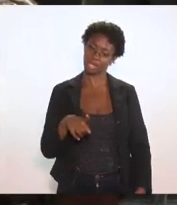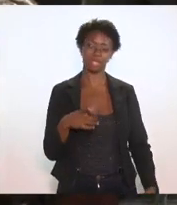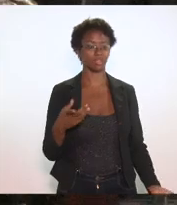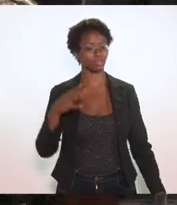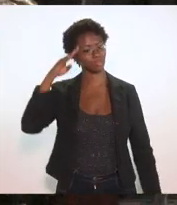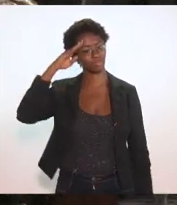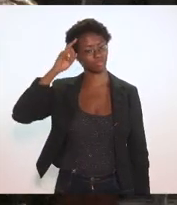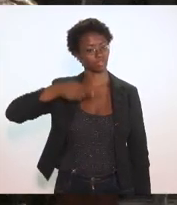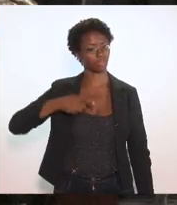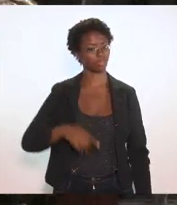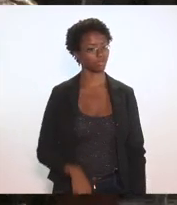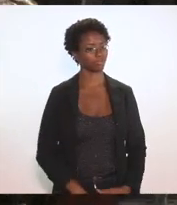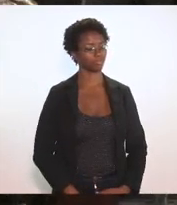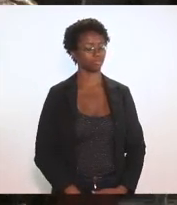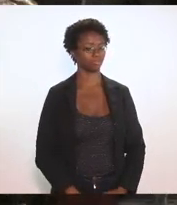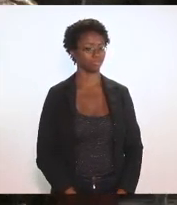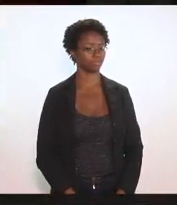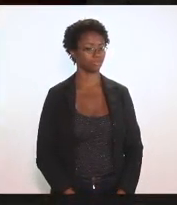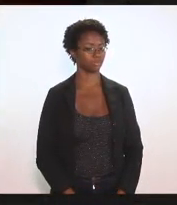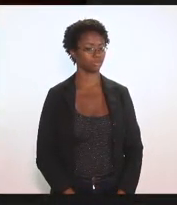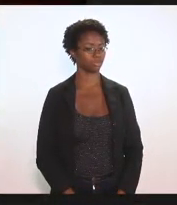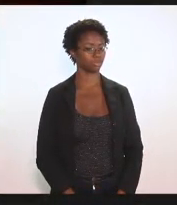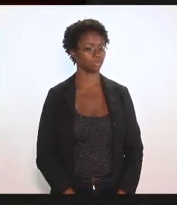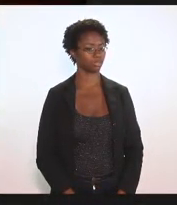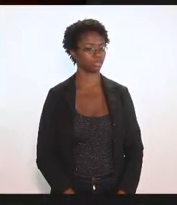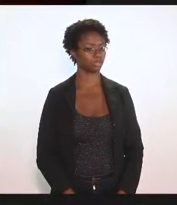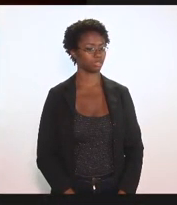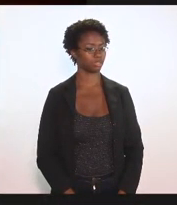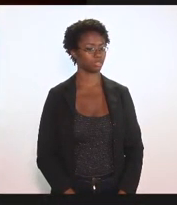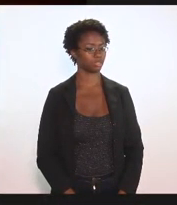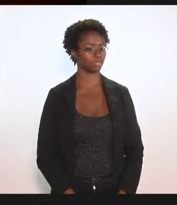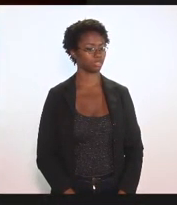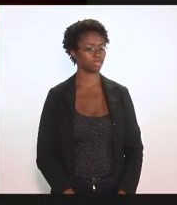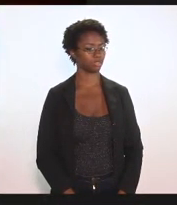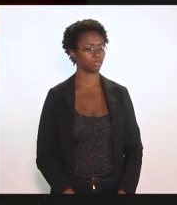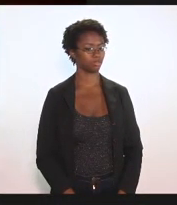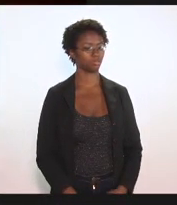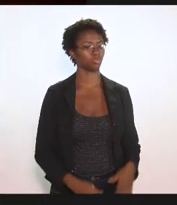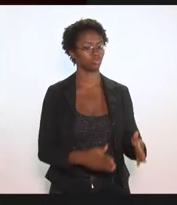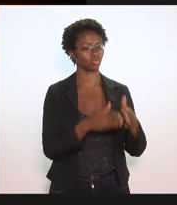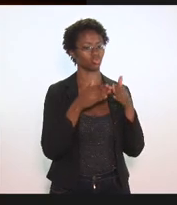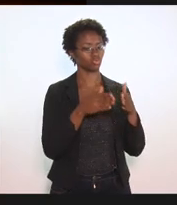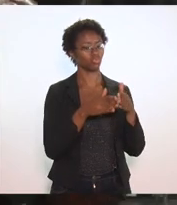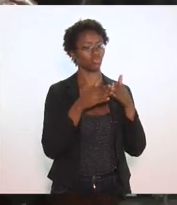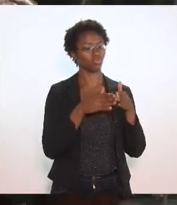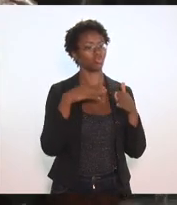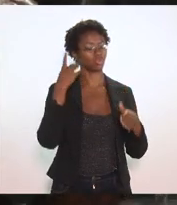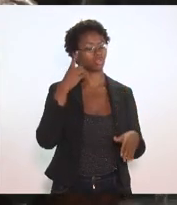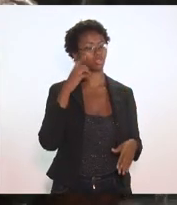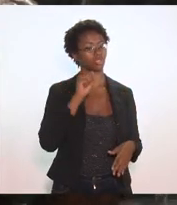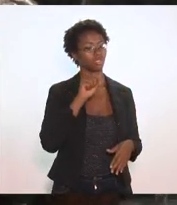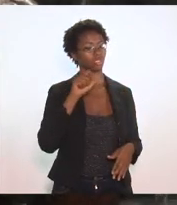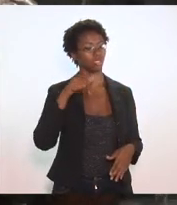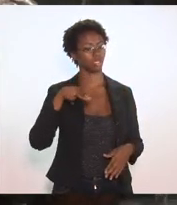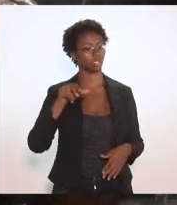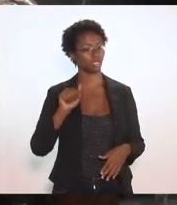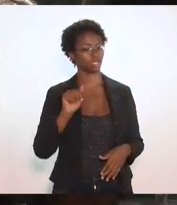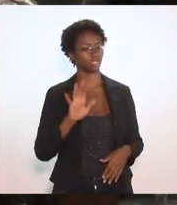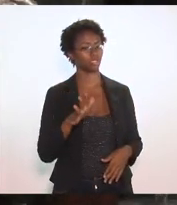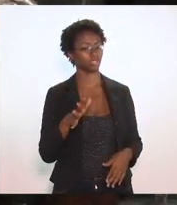Presidente, eu preciso que o senhor me ative aí, porque está constando aqui que o anfitrião me desativou. Deputada Alana agora já está online. Você